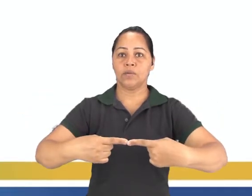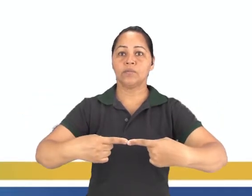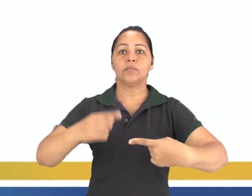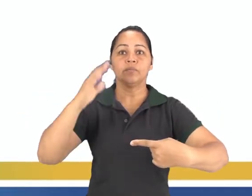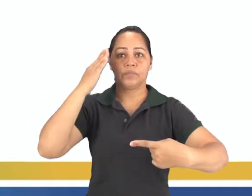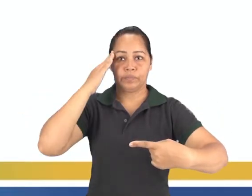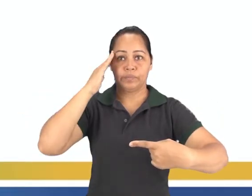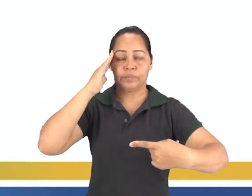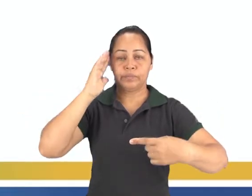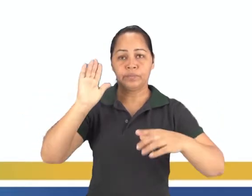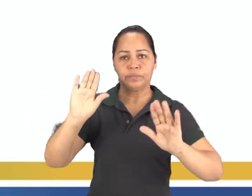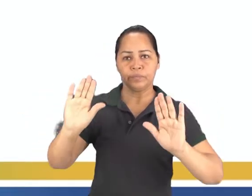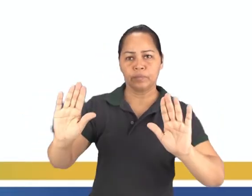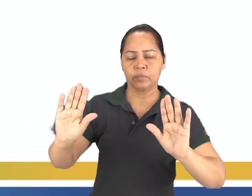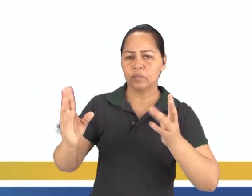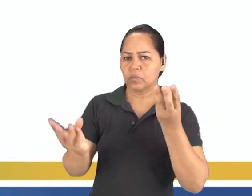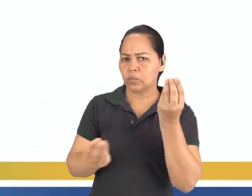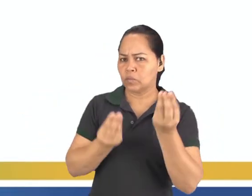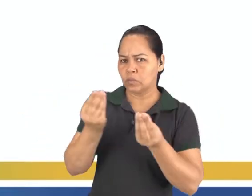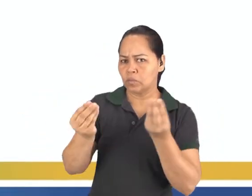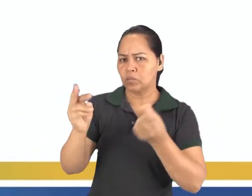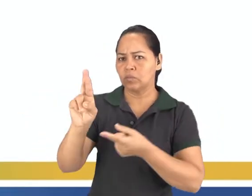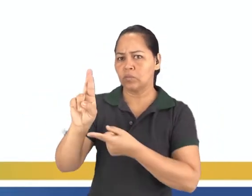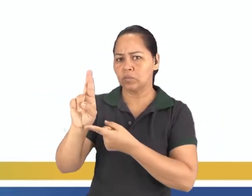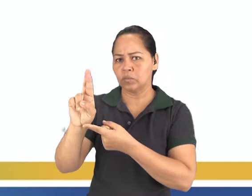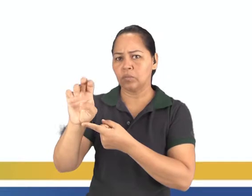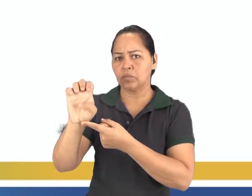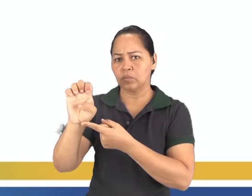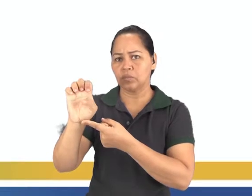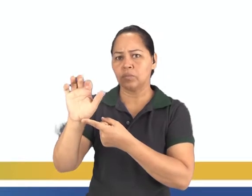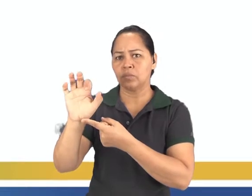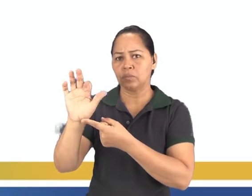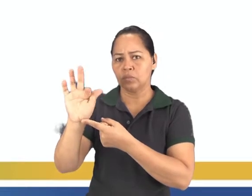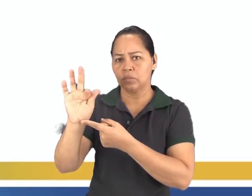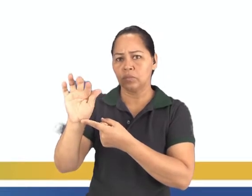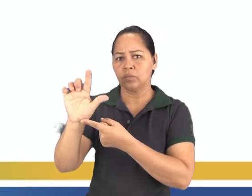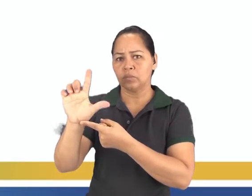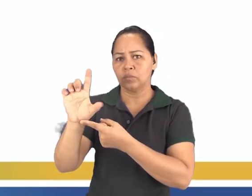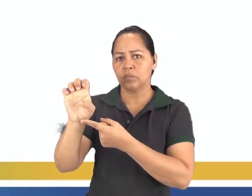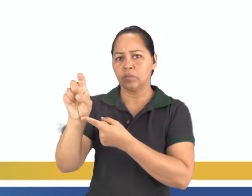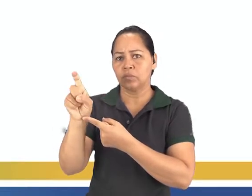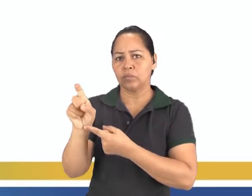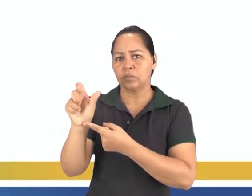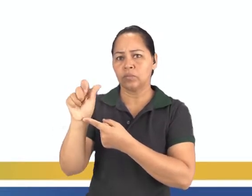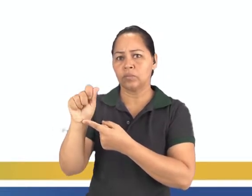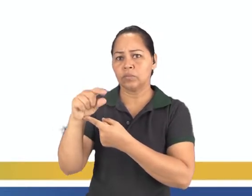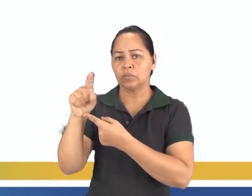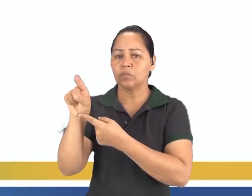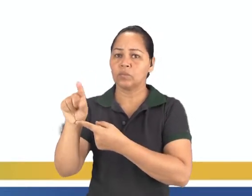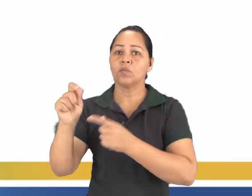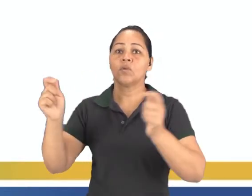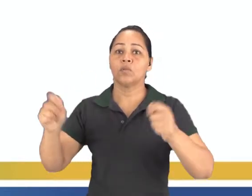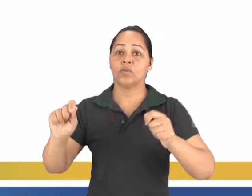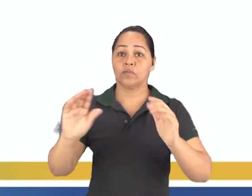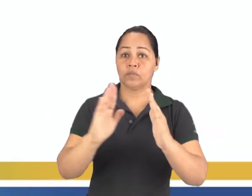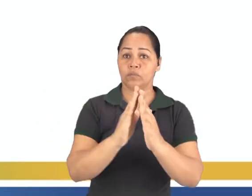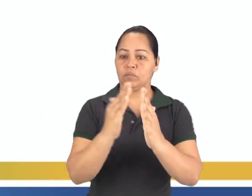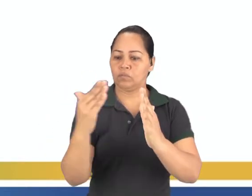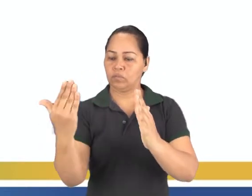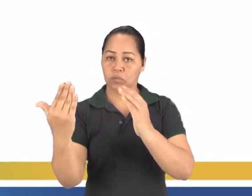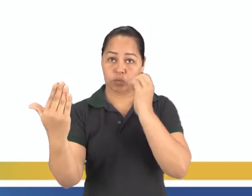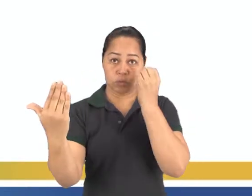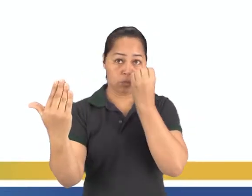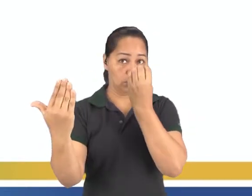Então, ainda falando da reflexão, para construir uma imagem refletida, tendo uma figura e seu eixo,